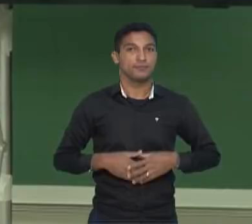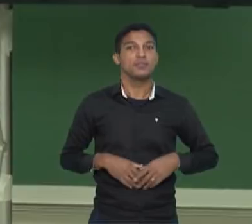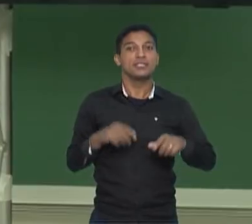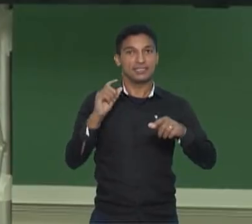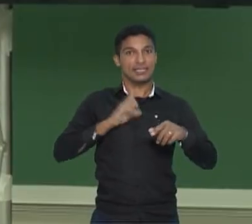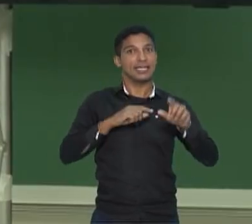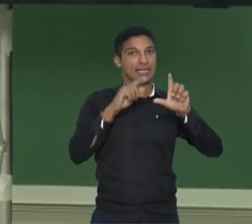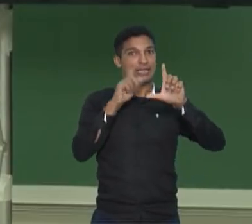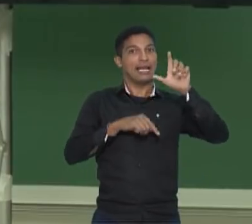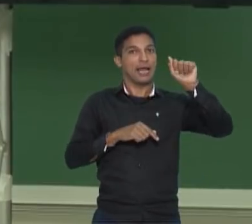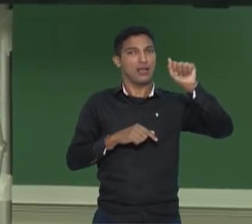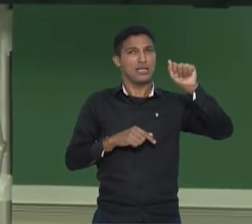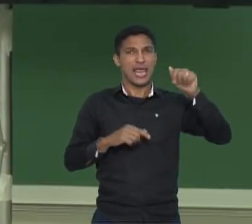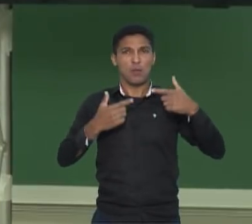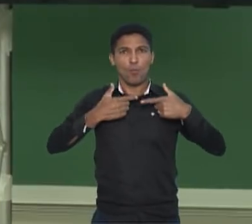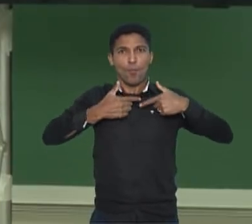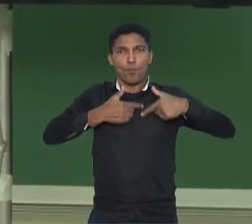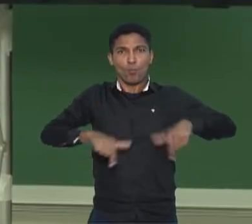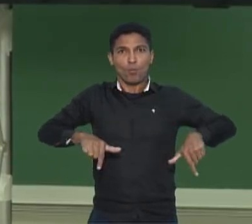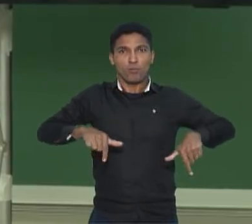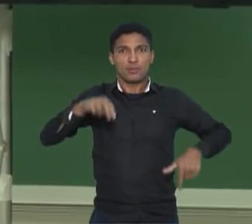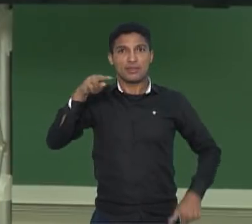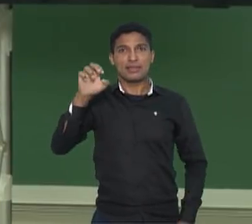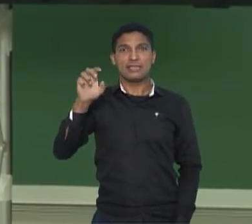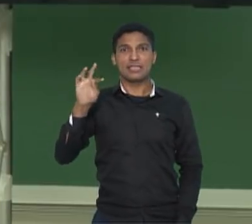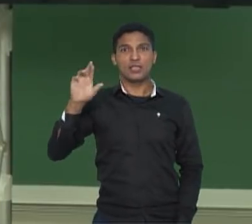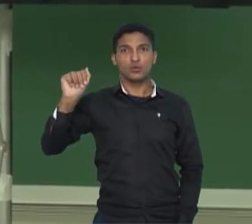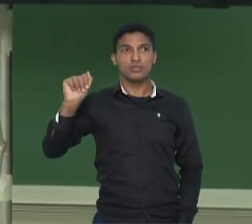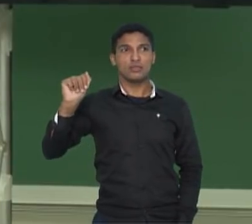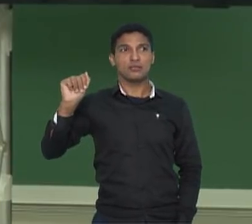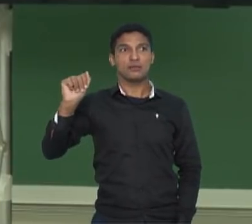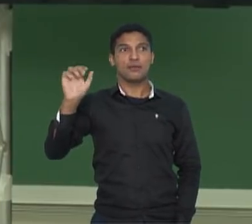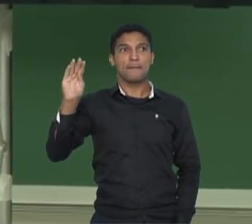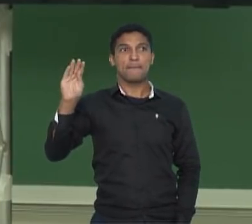neutra, básica e ácida.